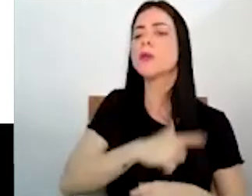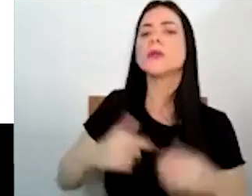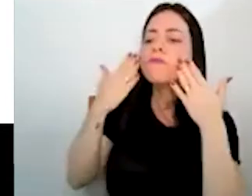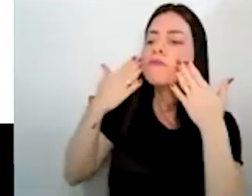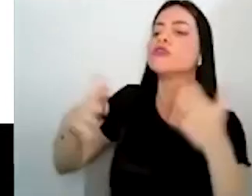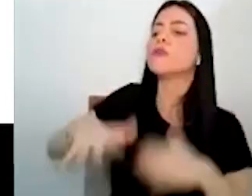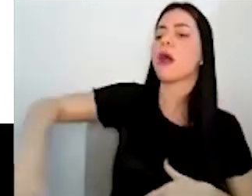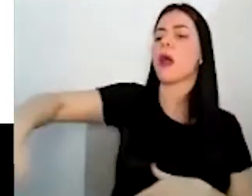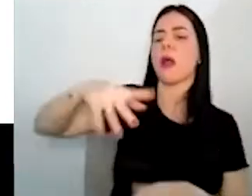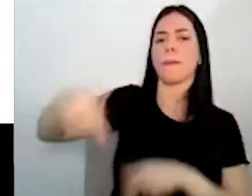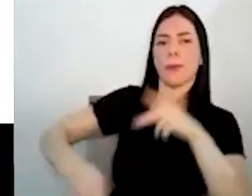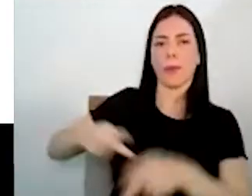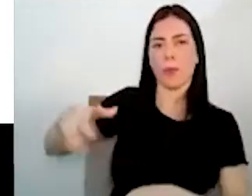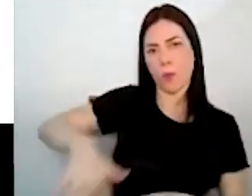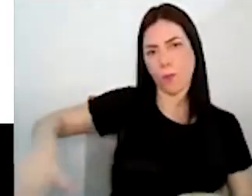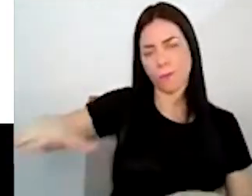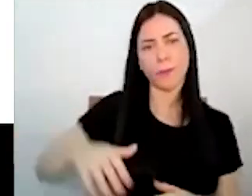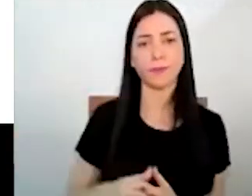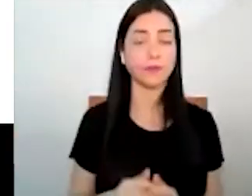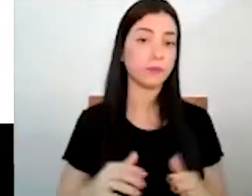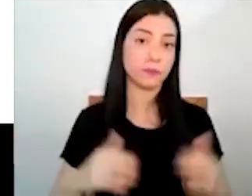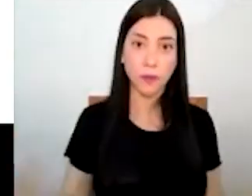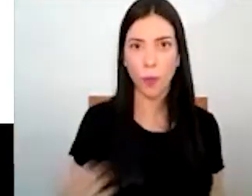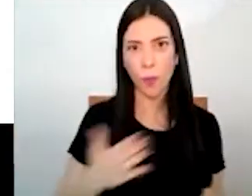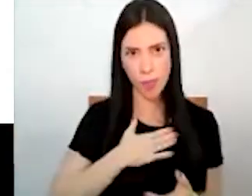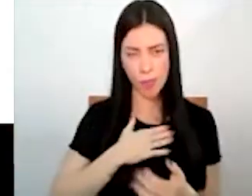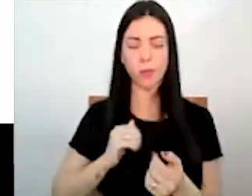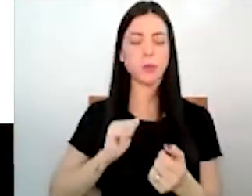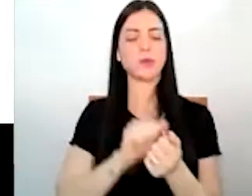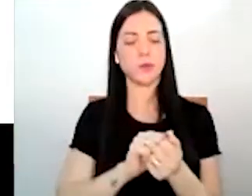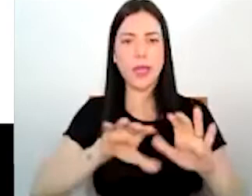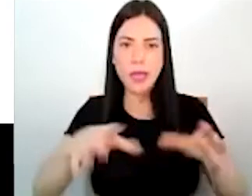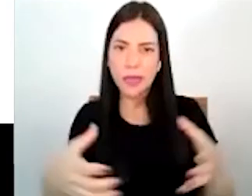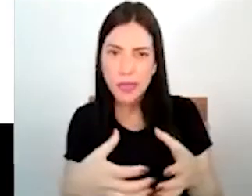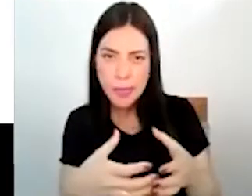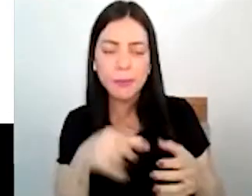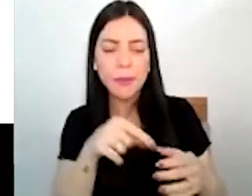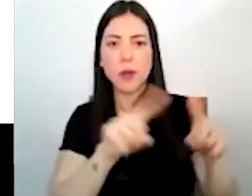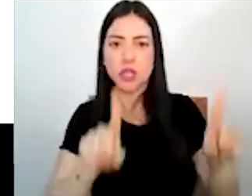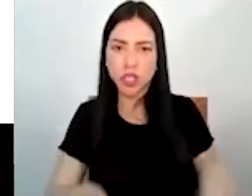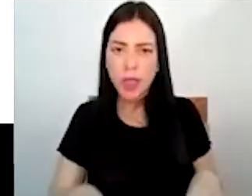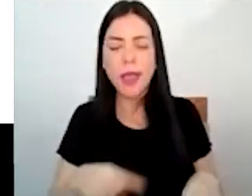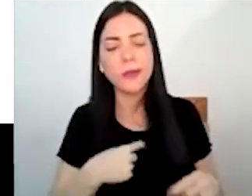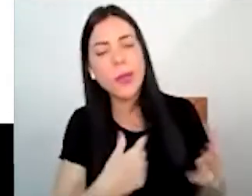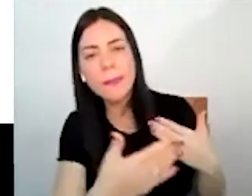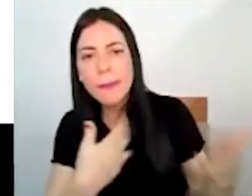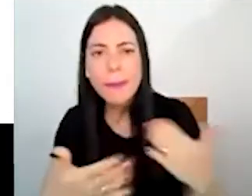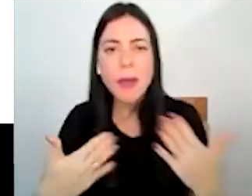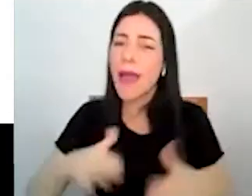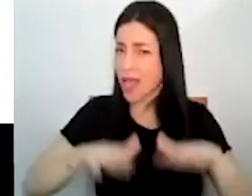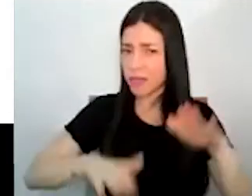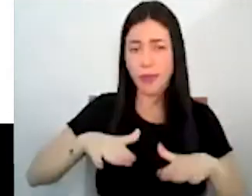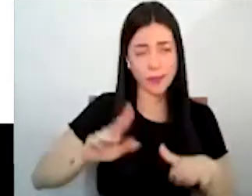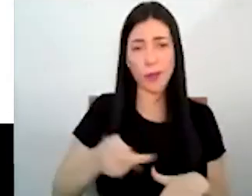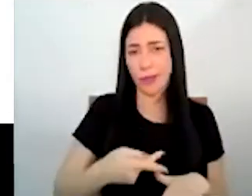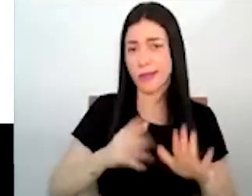né, com a equipe sobre esse projeto, eu fiquei muito... Às vezes acontece isso, né? Na primeira conversa